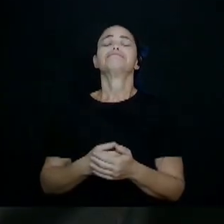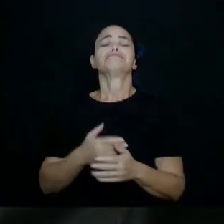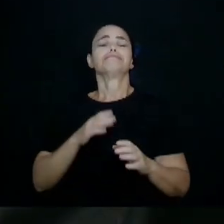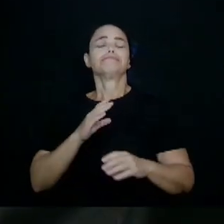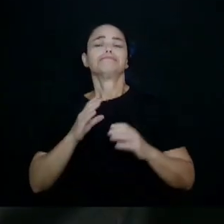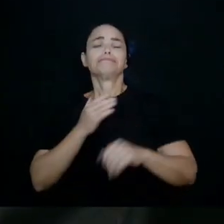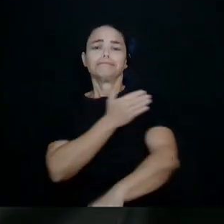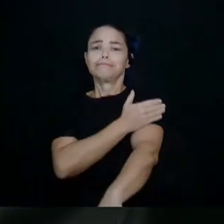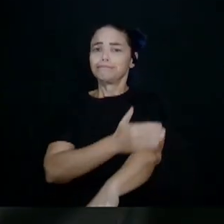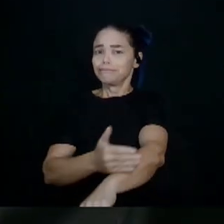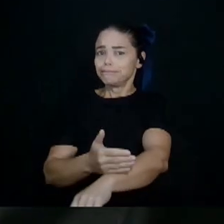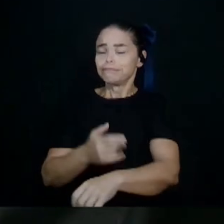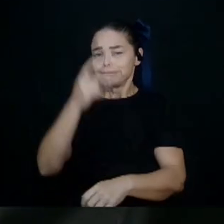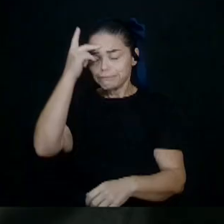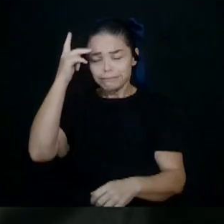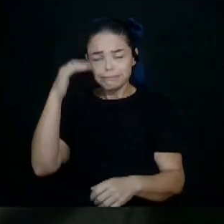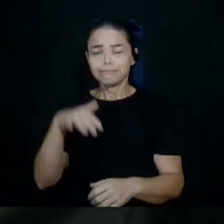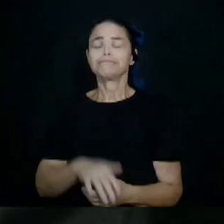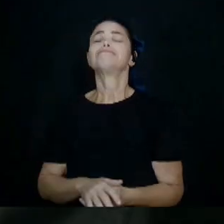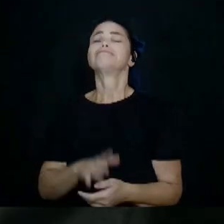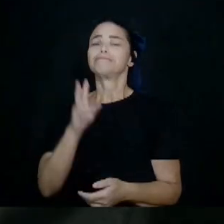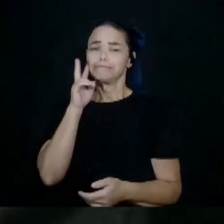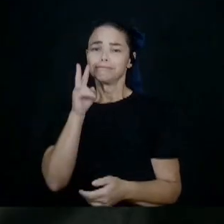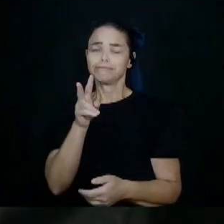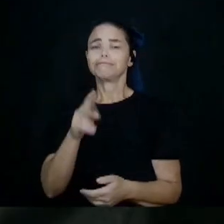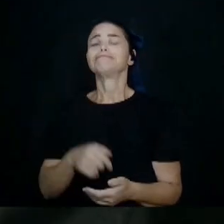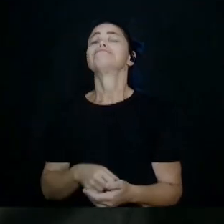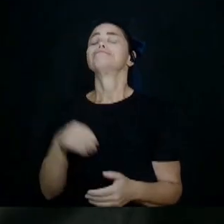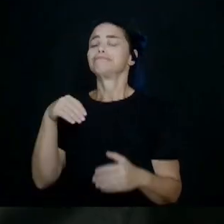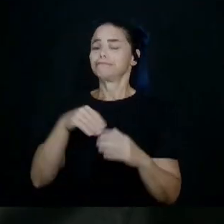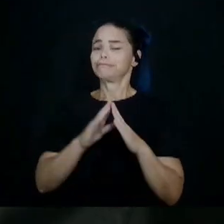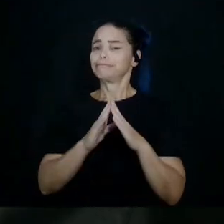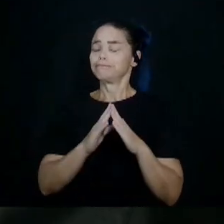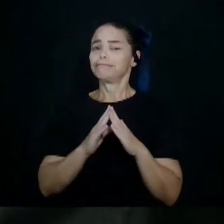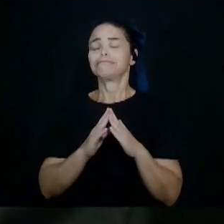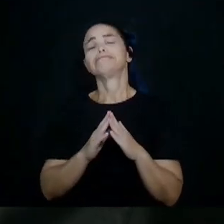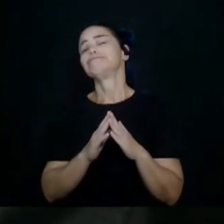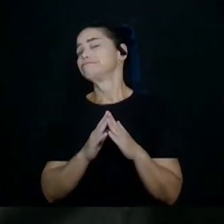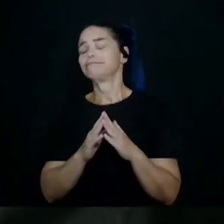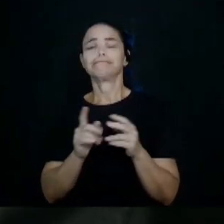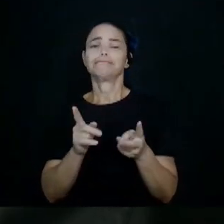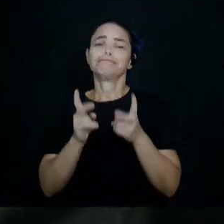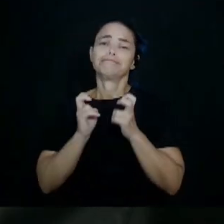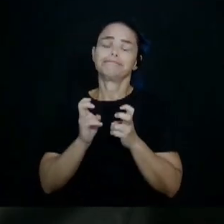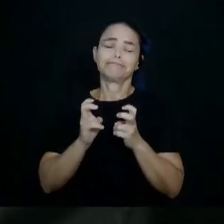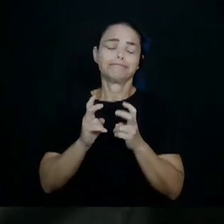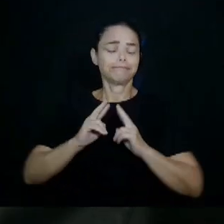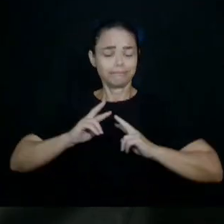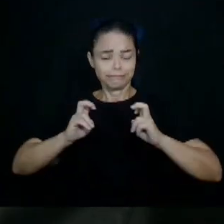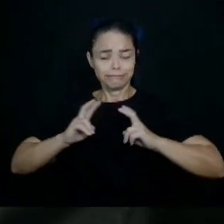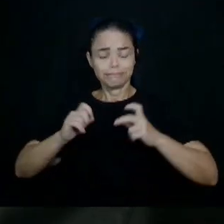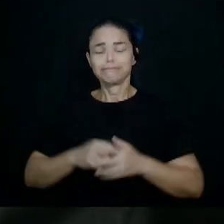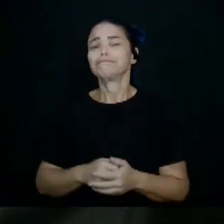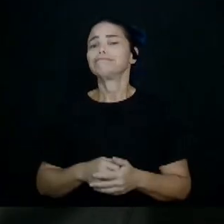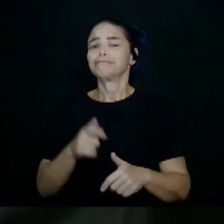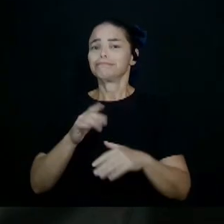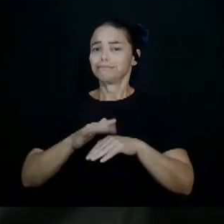que muita gente já viu dentro de casa, mas que pouca gente reconhece como doença.